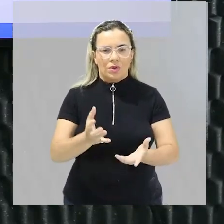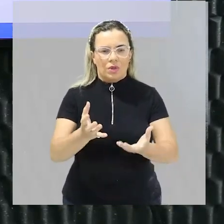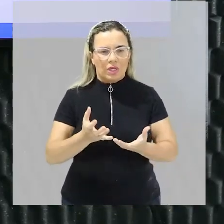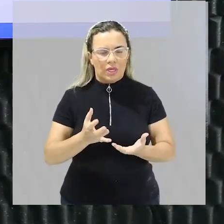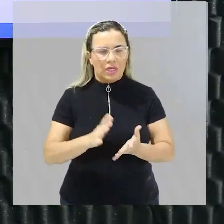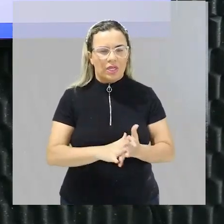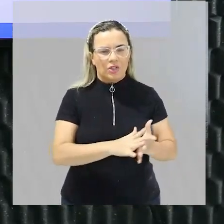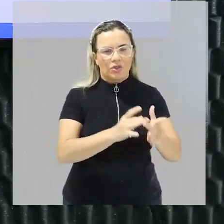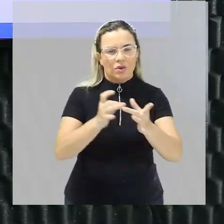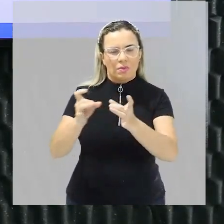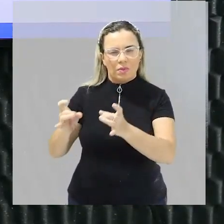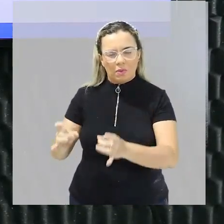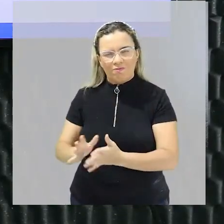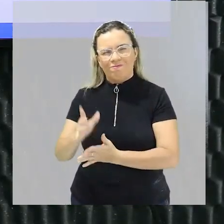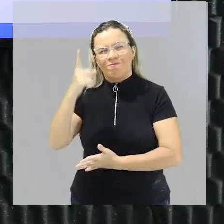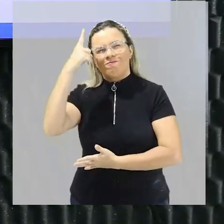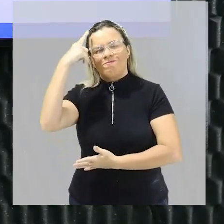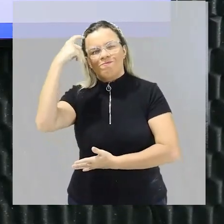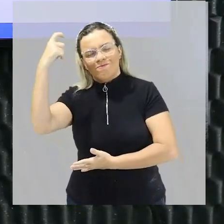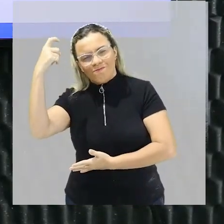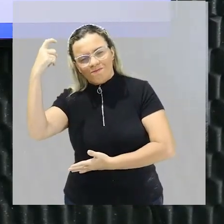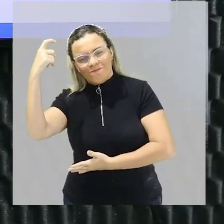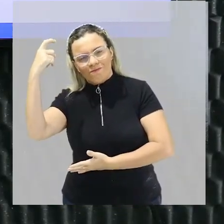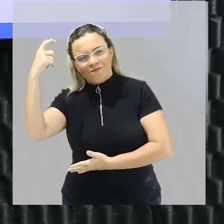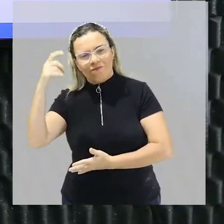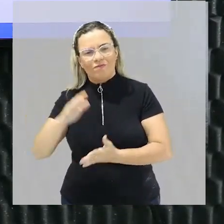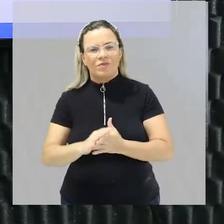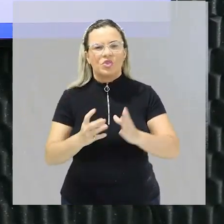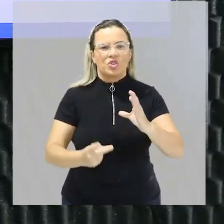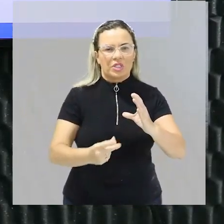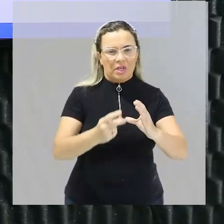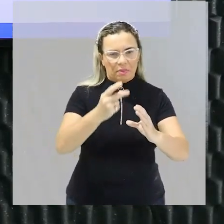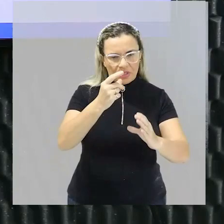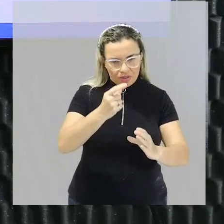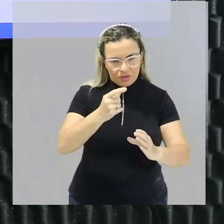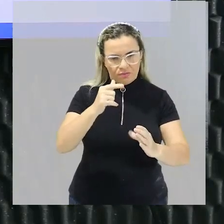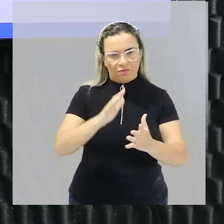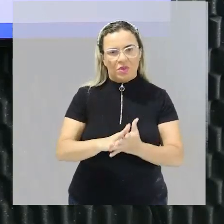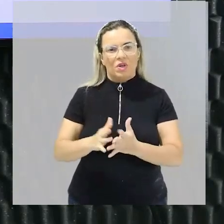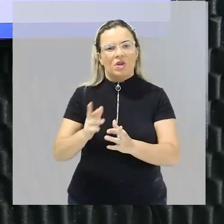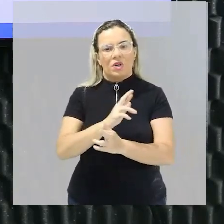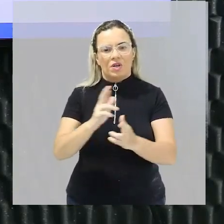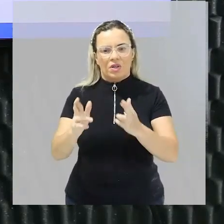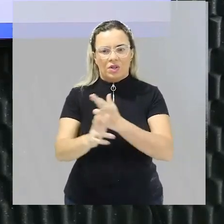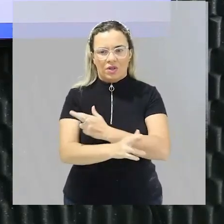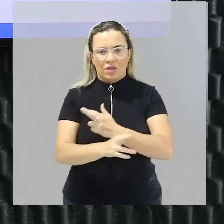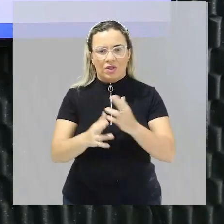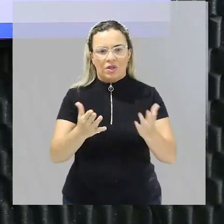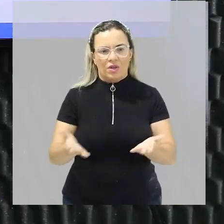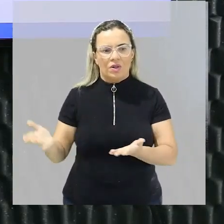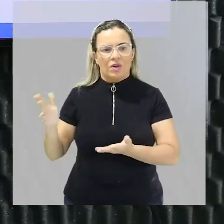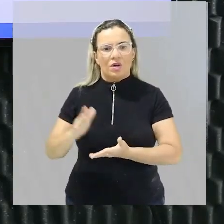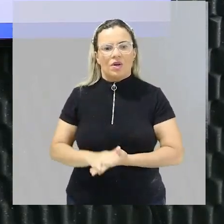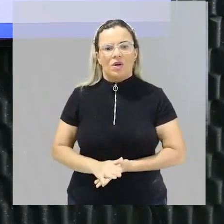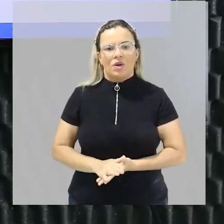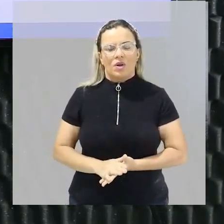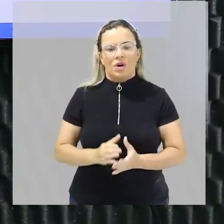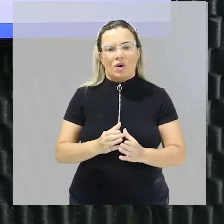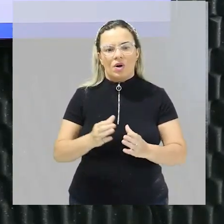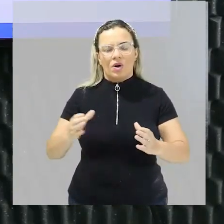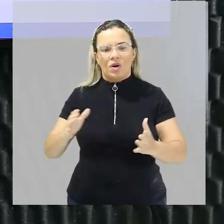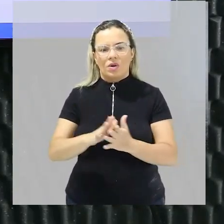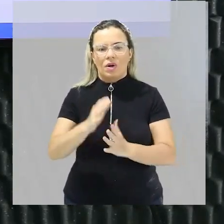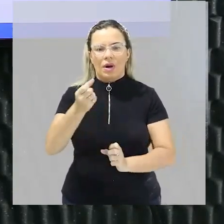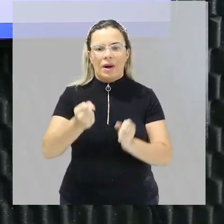mercado, já dá uma ideia de extremo capital, de mecanismos de engrenagem, uma espécie de grande máquina